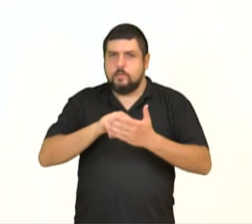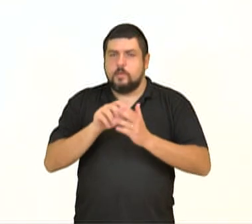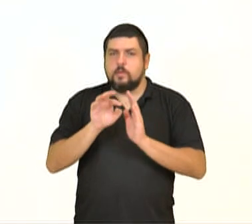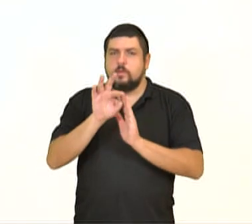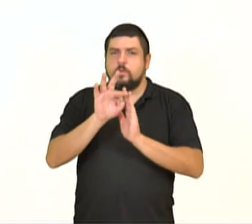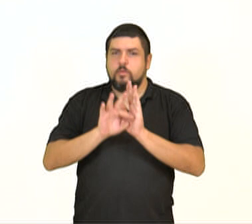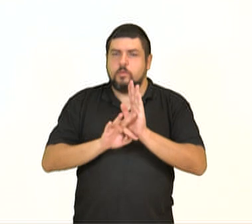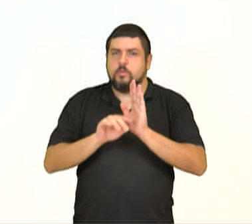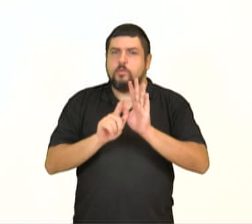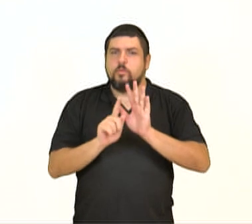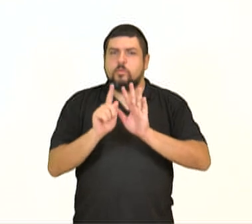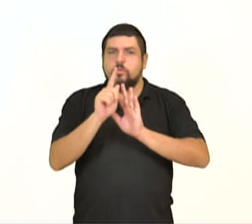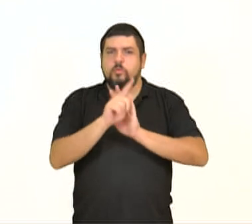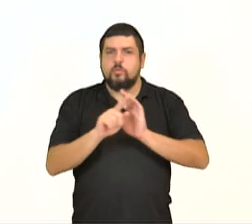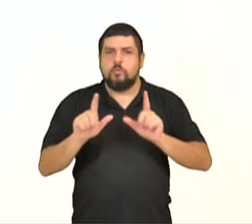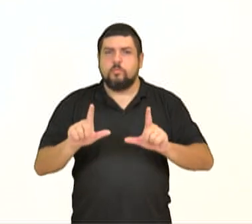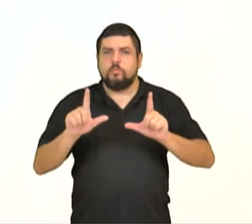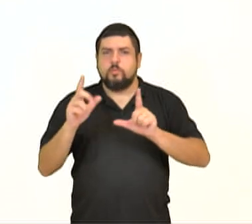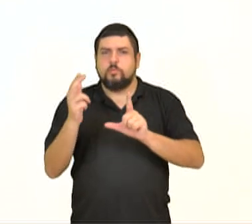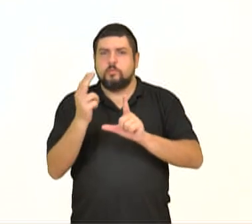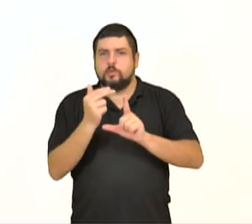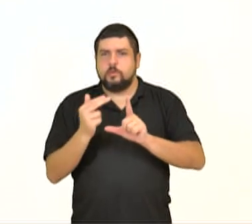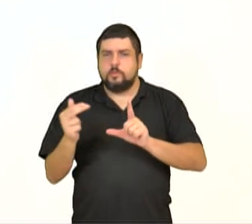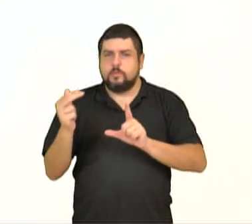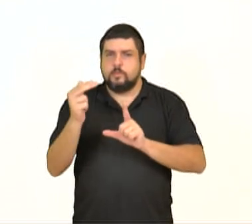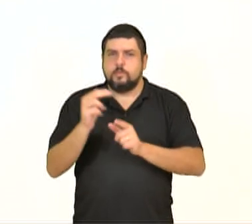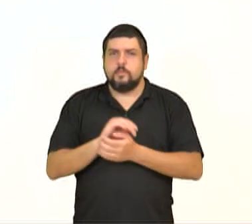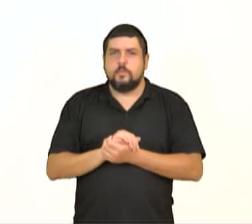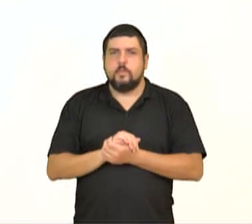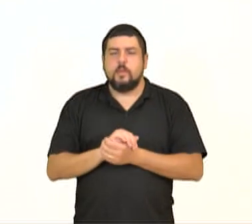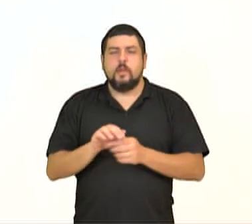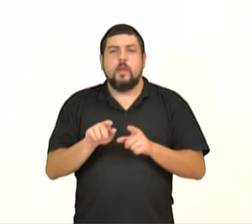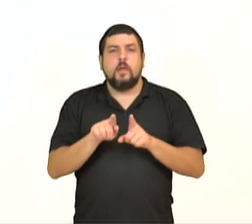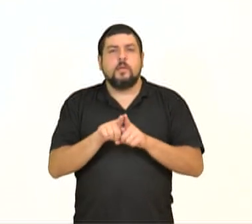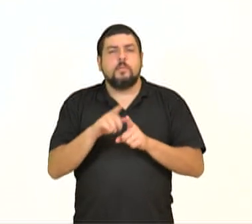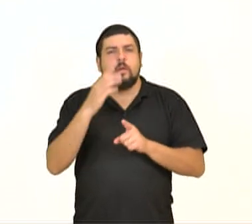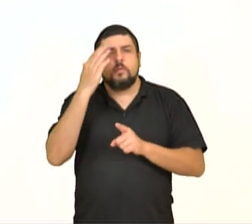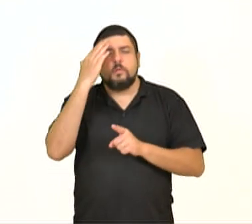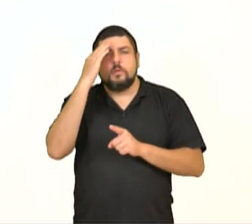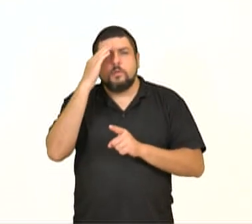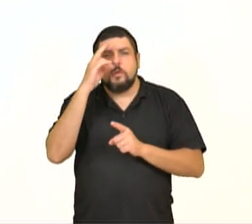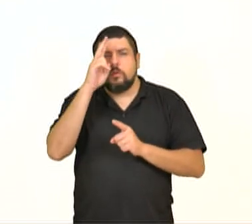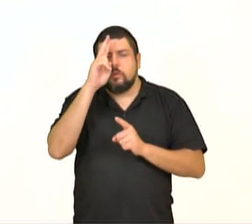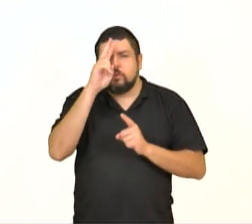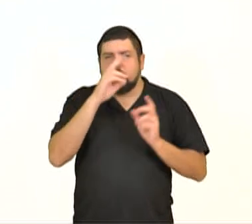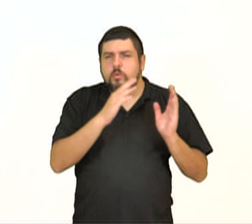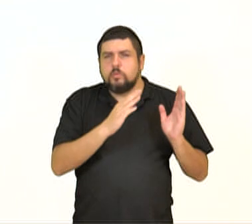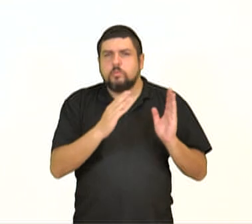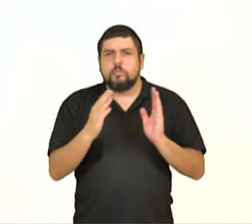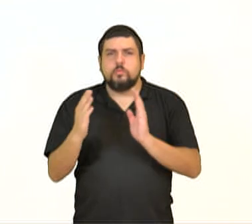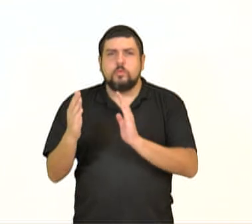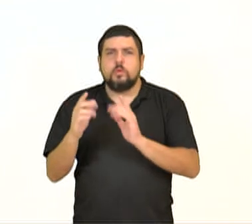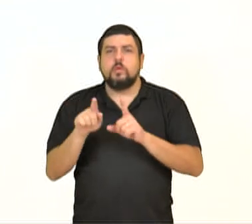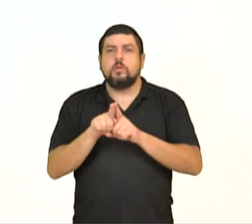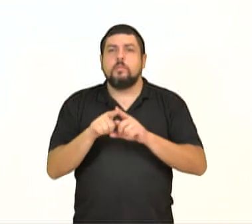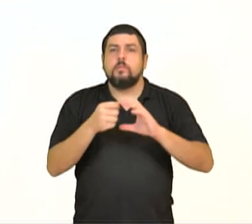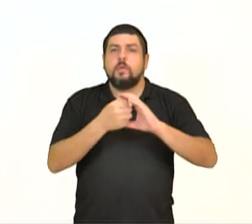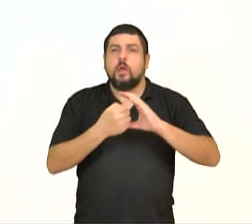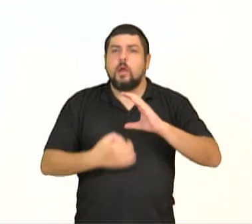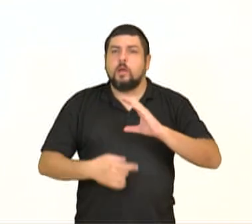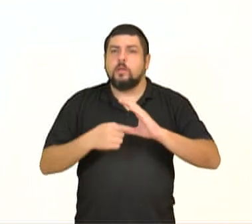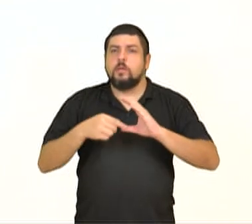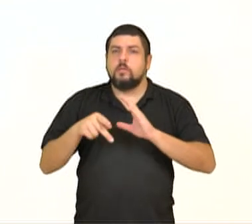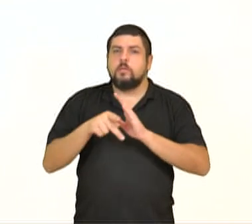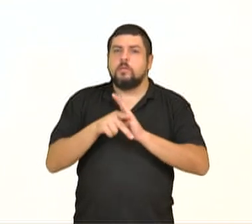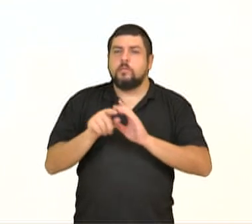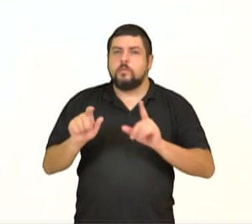discursivo charge, compreender a finalidade, a história e as características composicionais do gênero